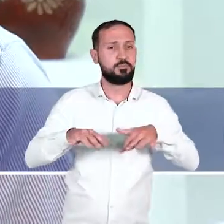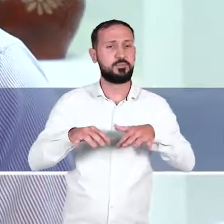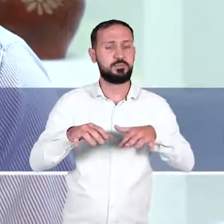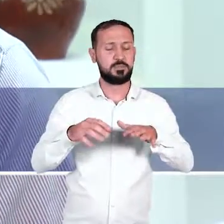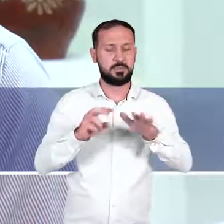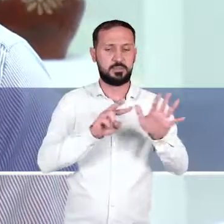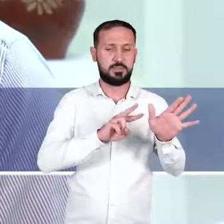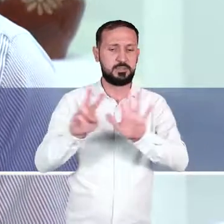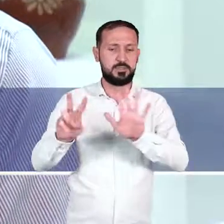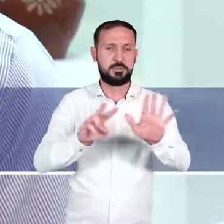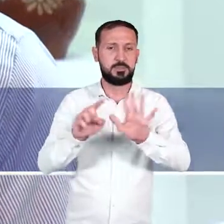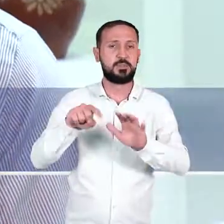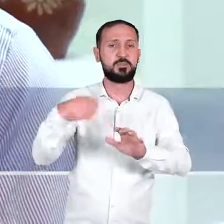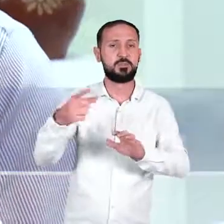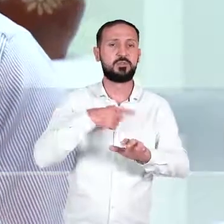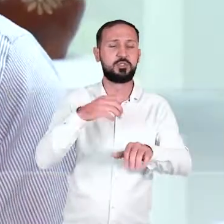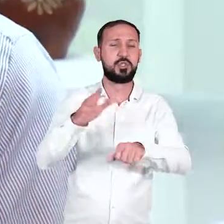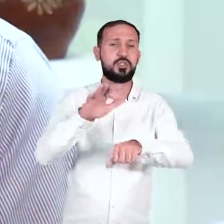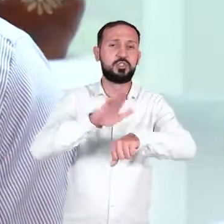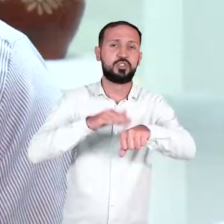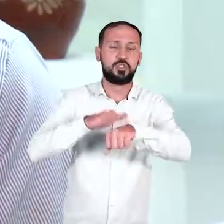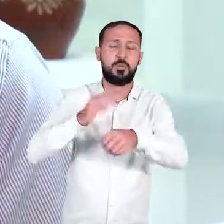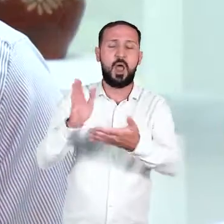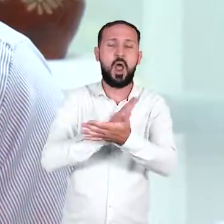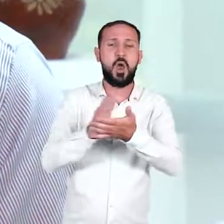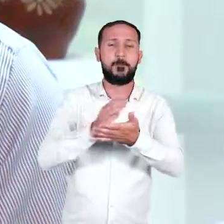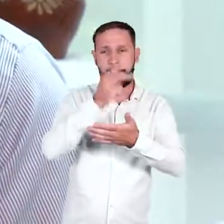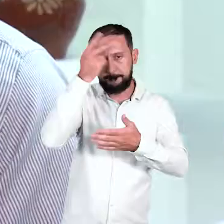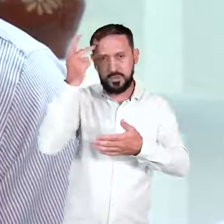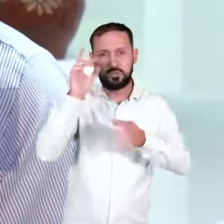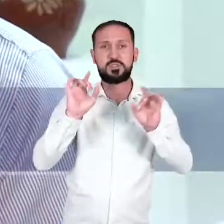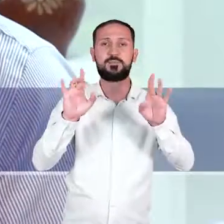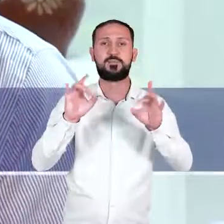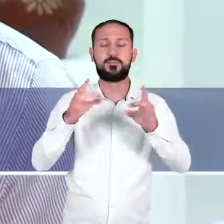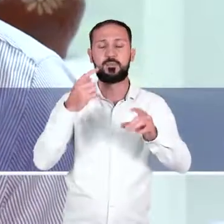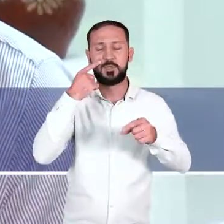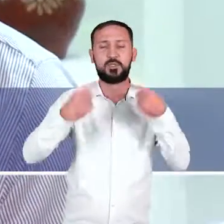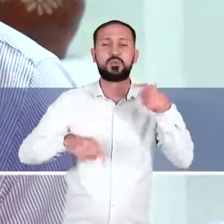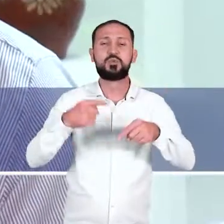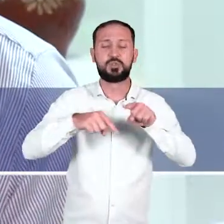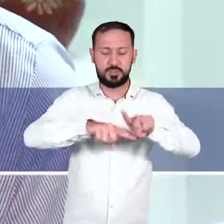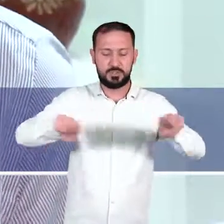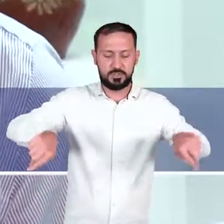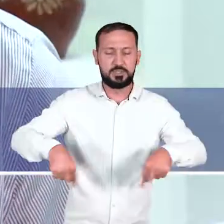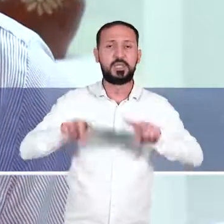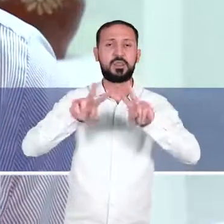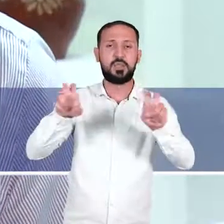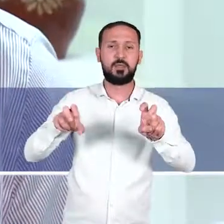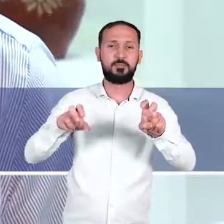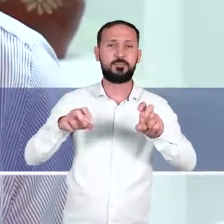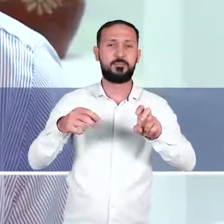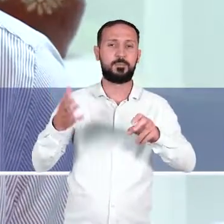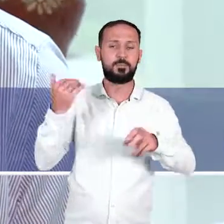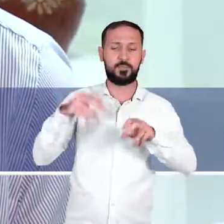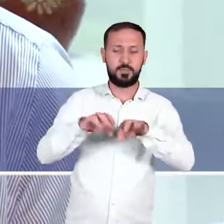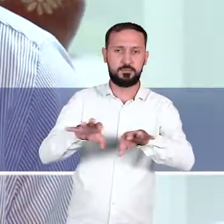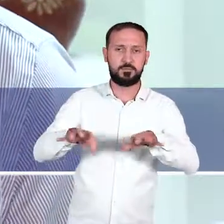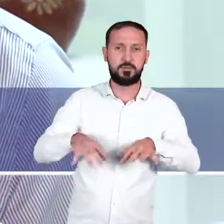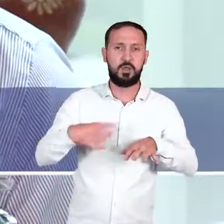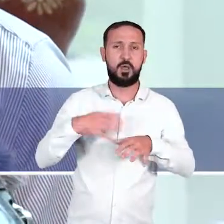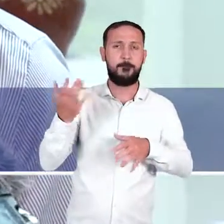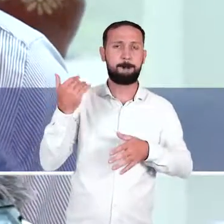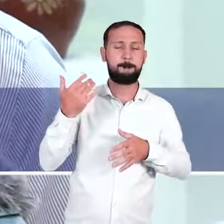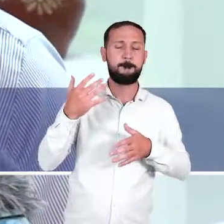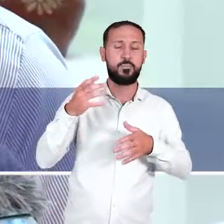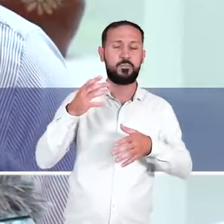nas próximas semanas, onde a gente traga alguns especialistas para discutir a regularização fundiária do parque. Até minutos atrás, o parque estava